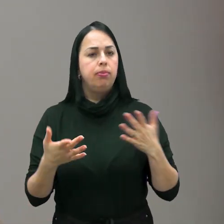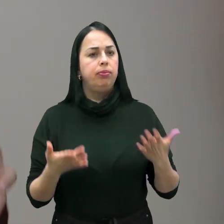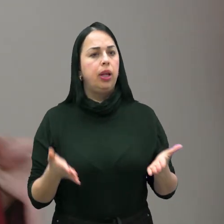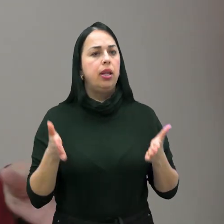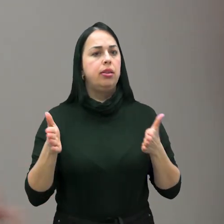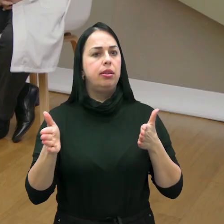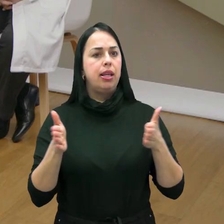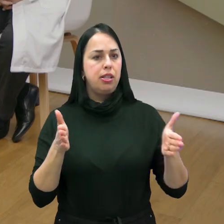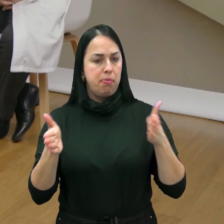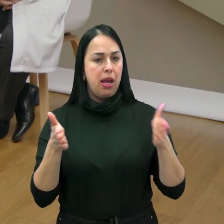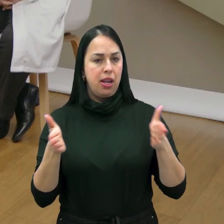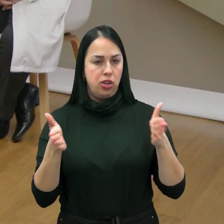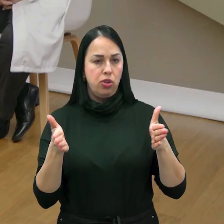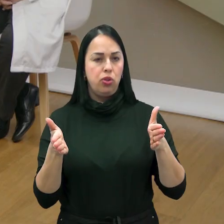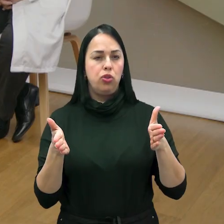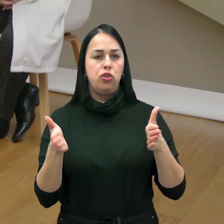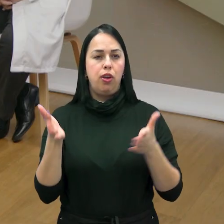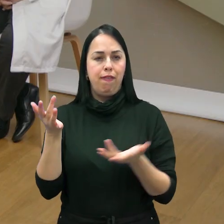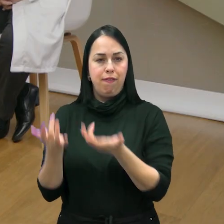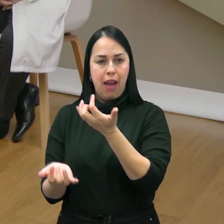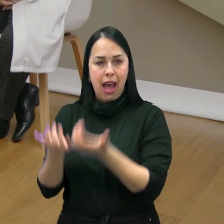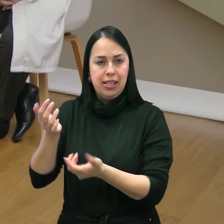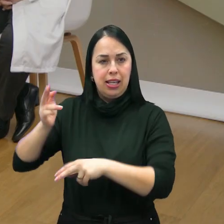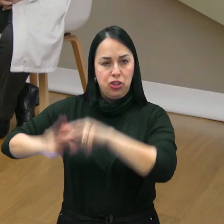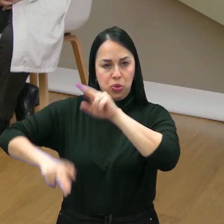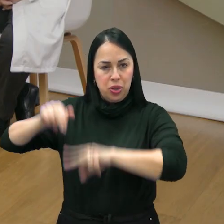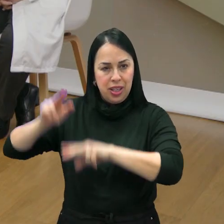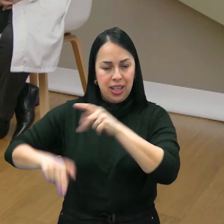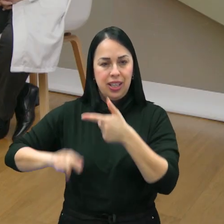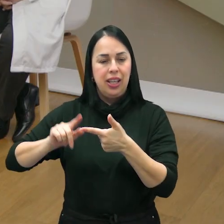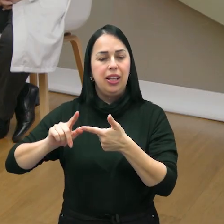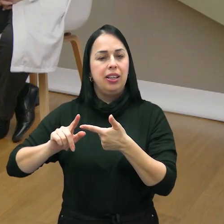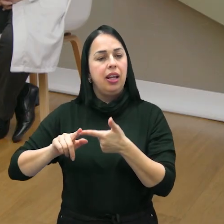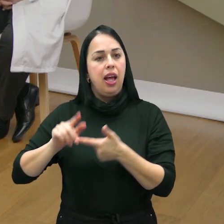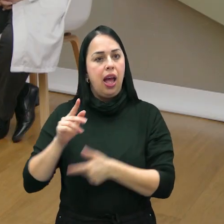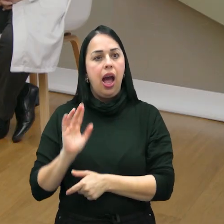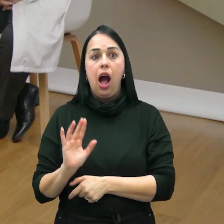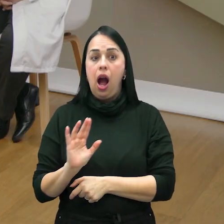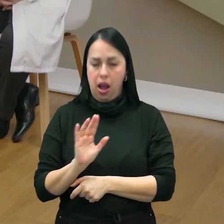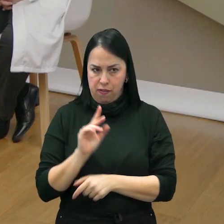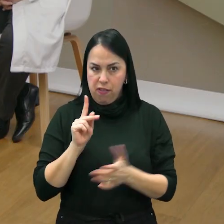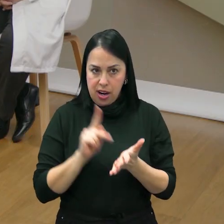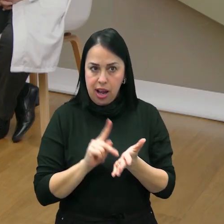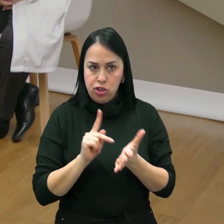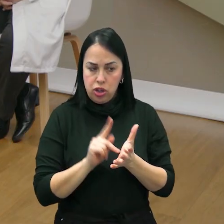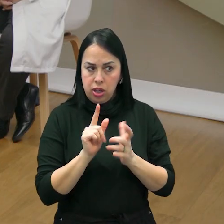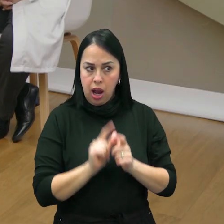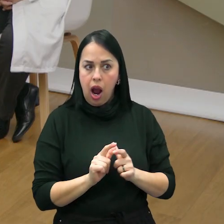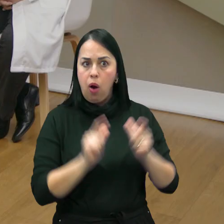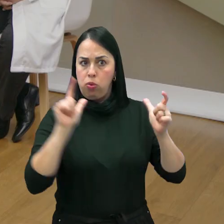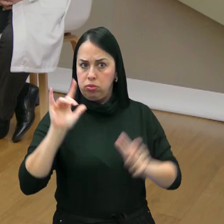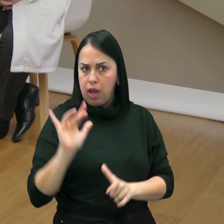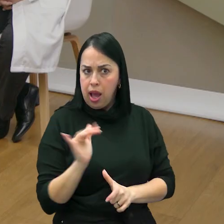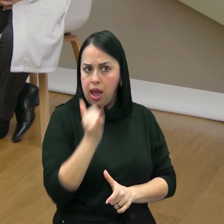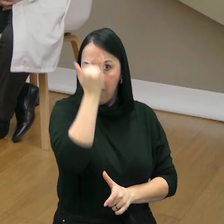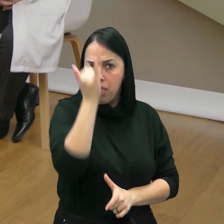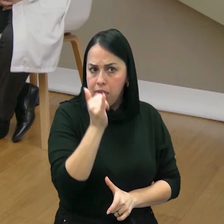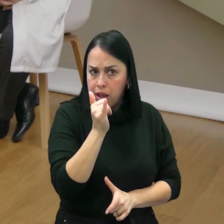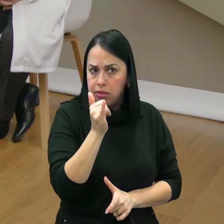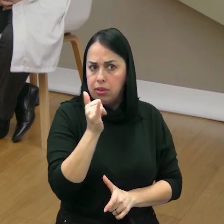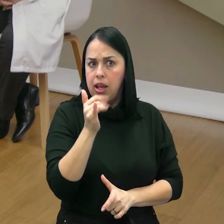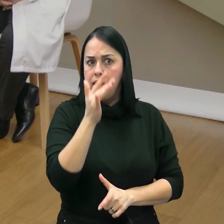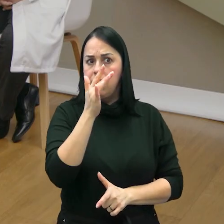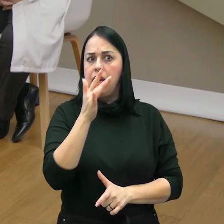Doutor, nessa época de meio de ano, festas juninas, São João, de fato costuma aumentar os